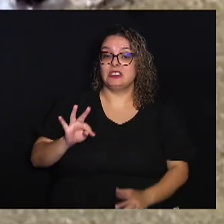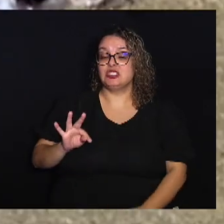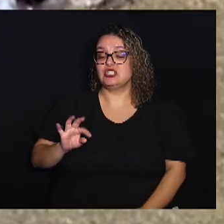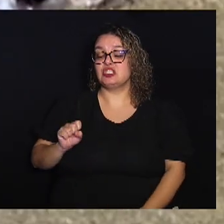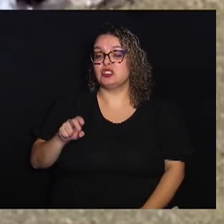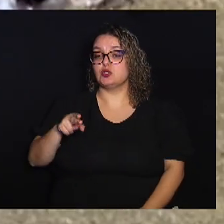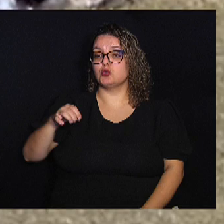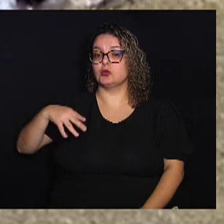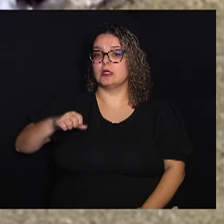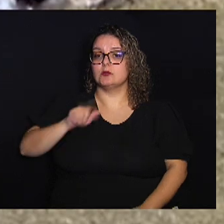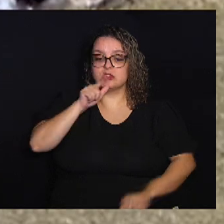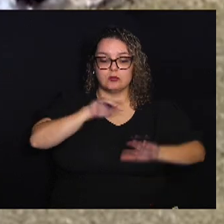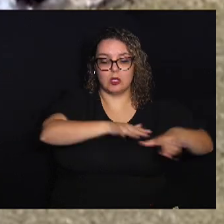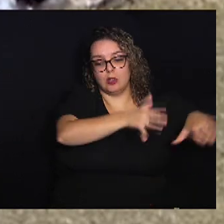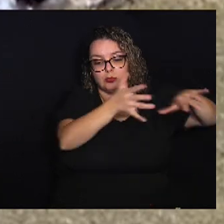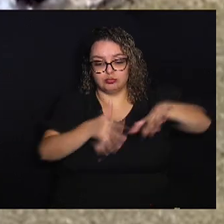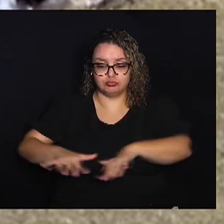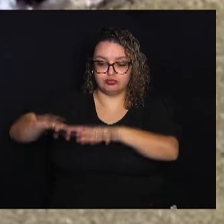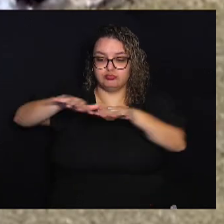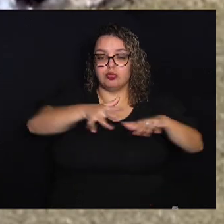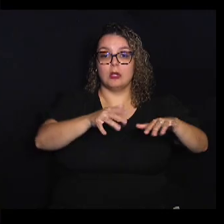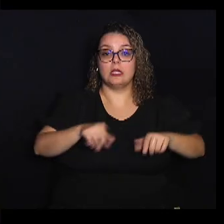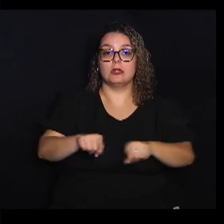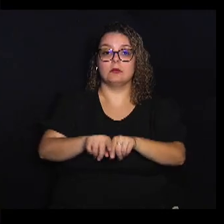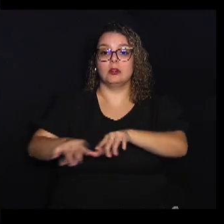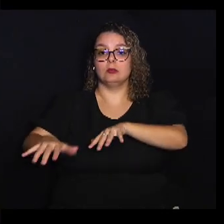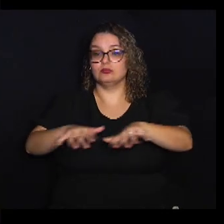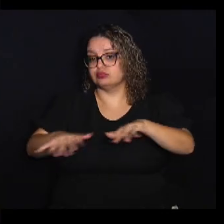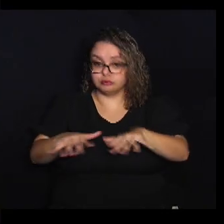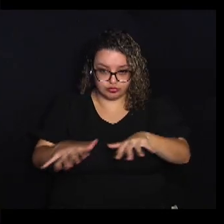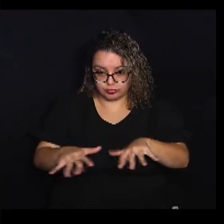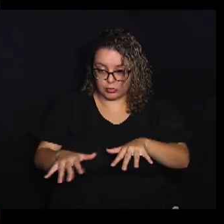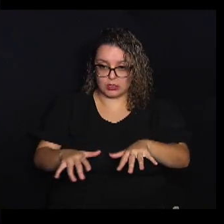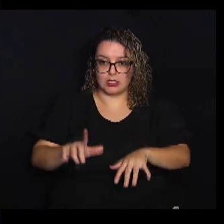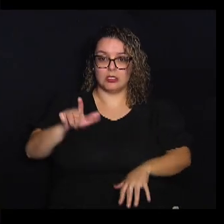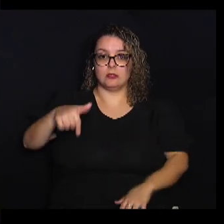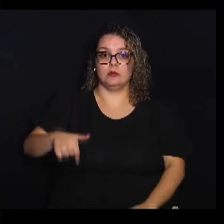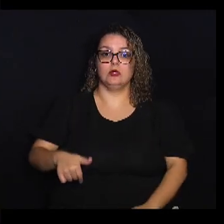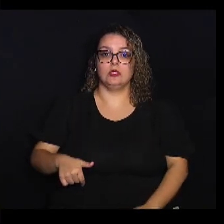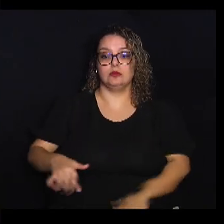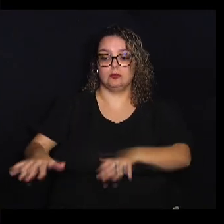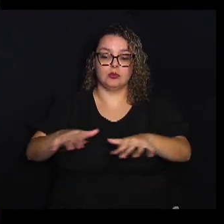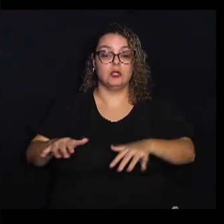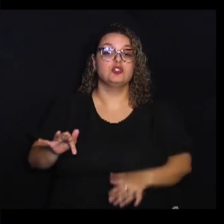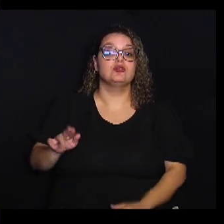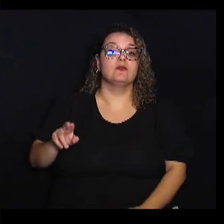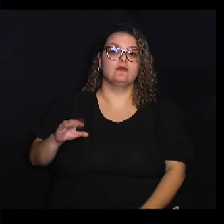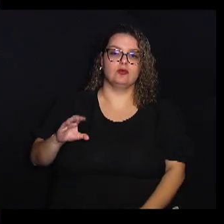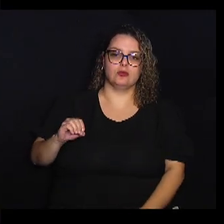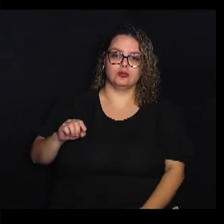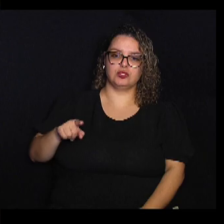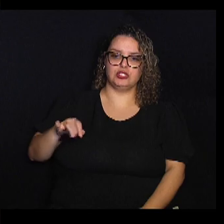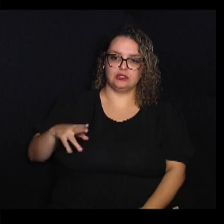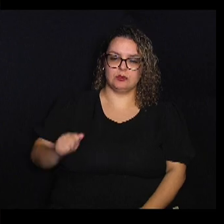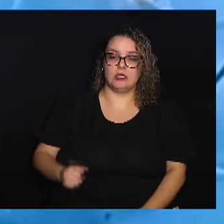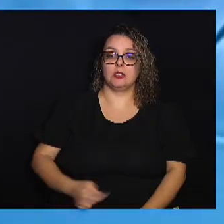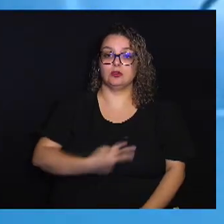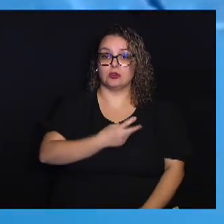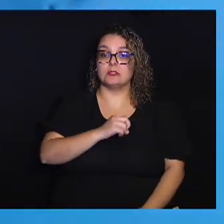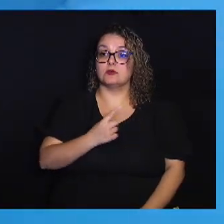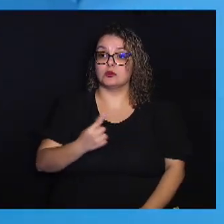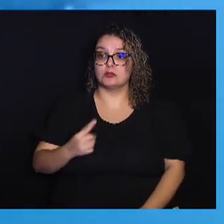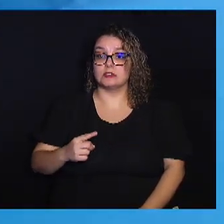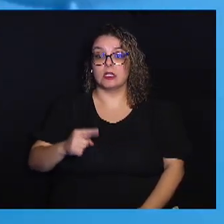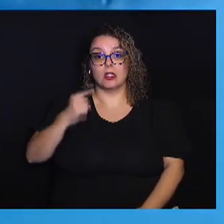e terremotos. A lenda se popularizou depois do terremoto e tsunami de Fukushima em 2011 no Japão,